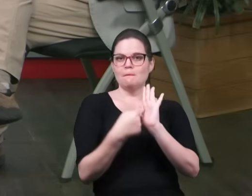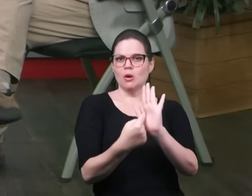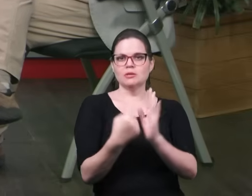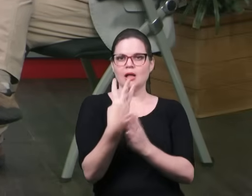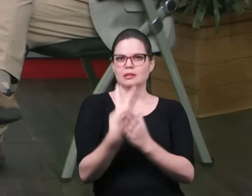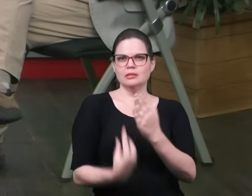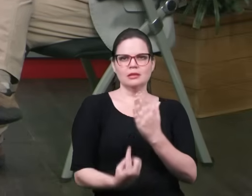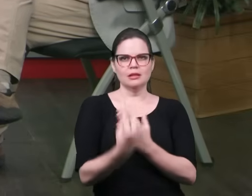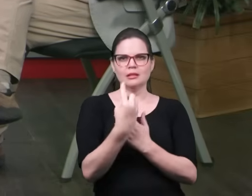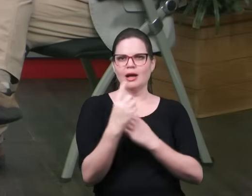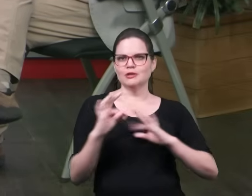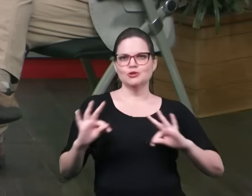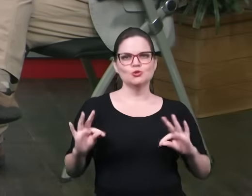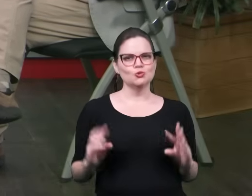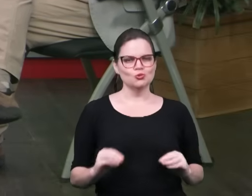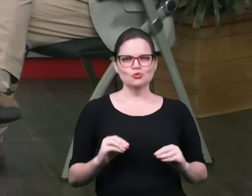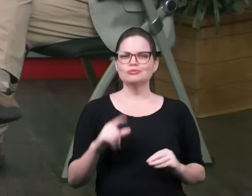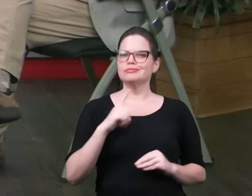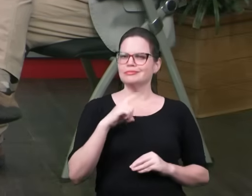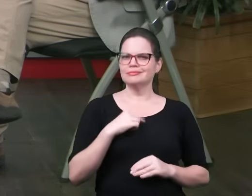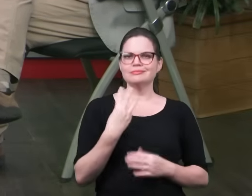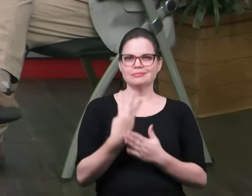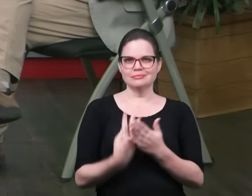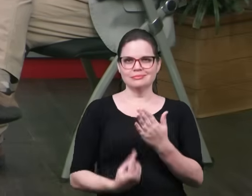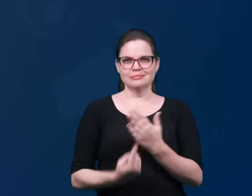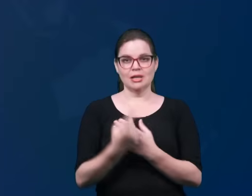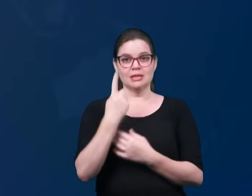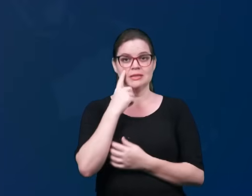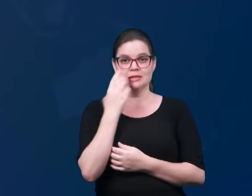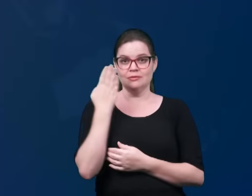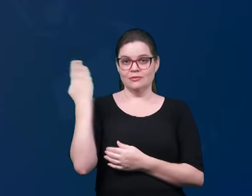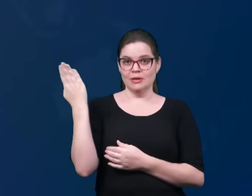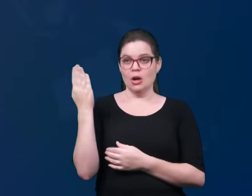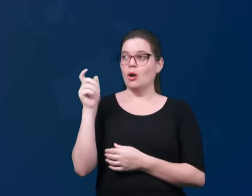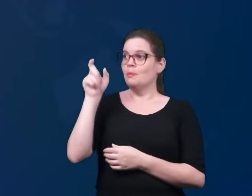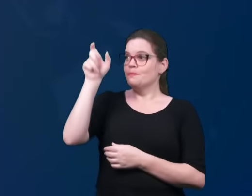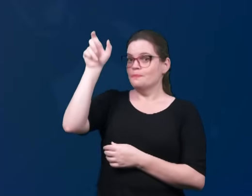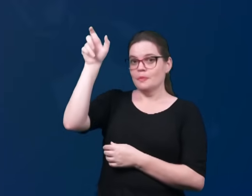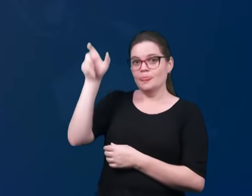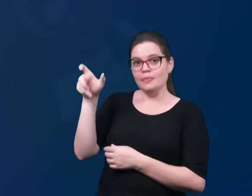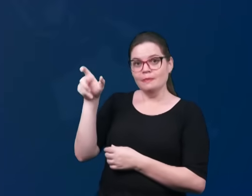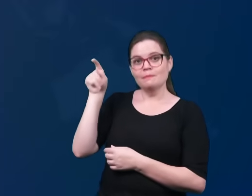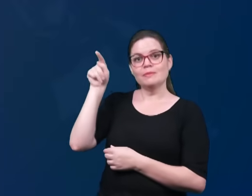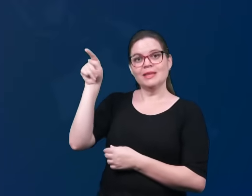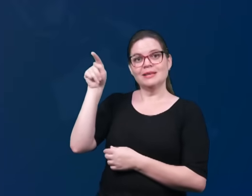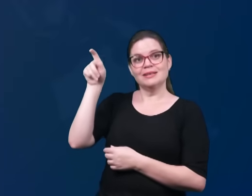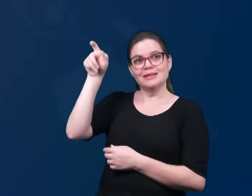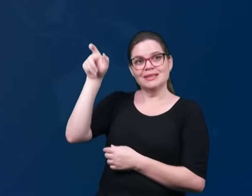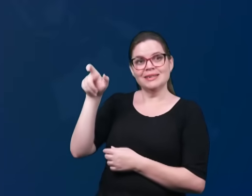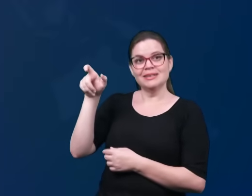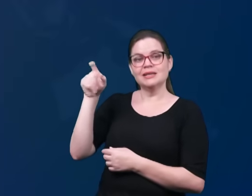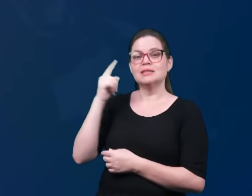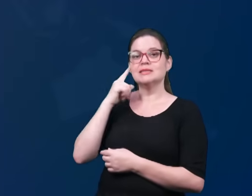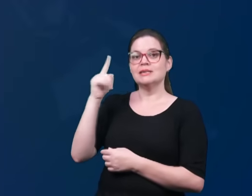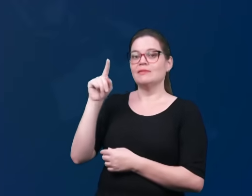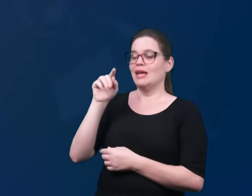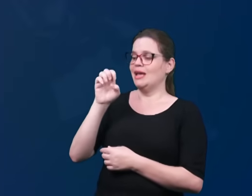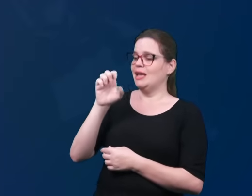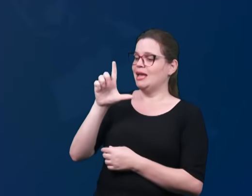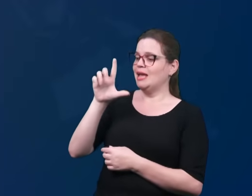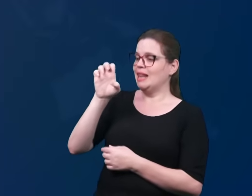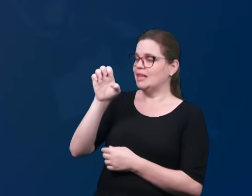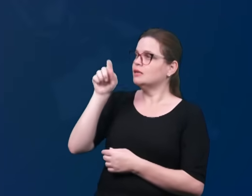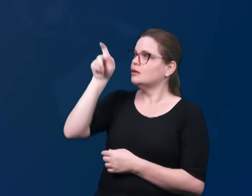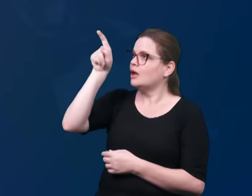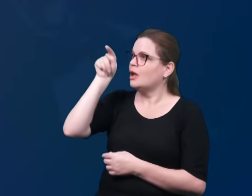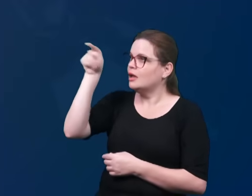presente. E estava vestido de uma fé, e ele estava, né? Esse sujeito, no português é o sujeito oculto, e ele